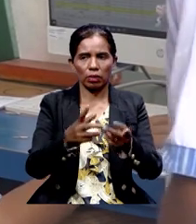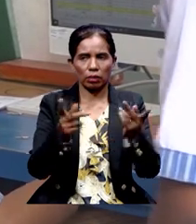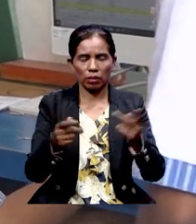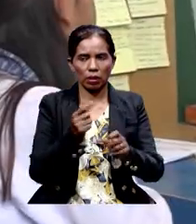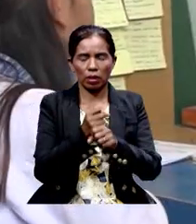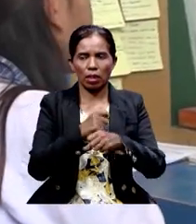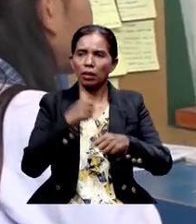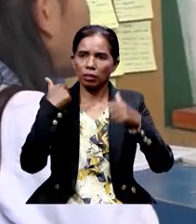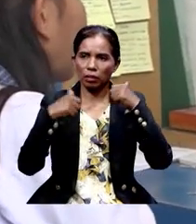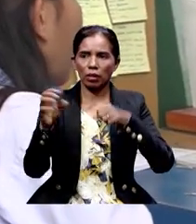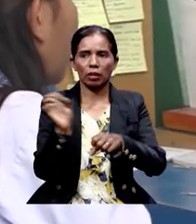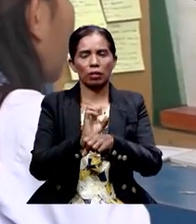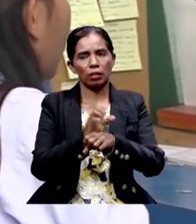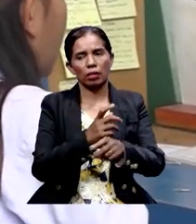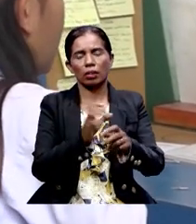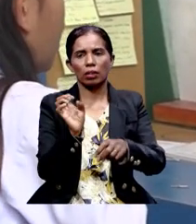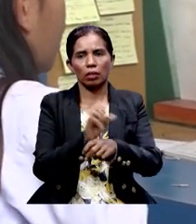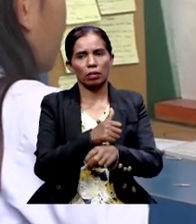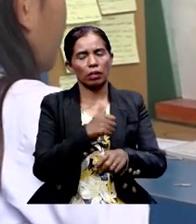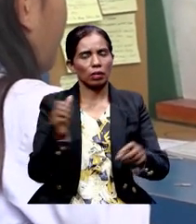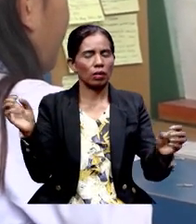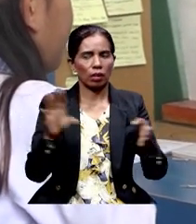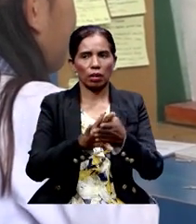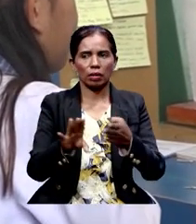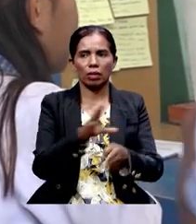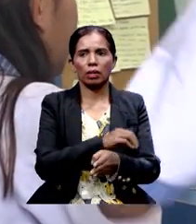atividade econômica e a área CELUC sem carta licença,